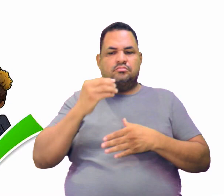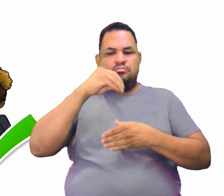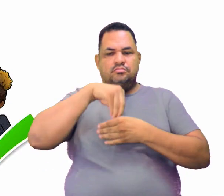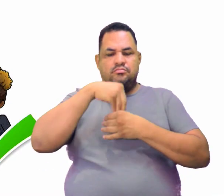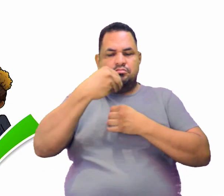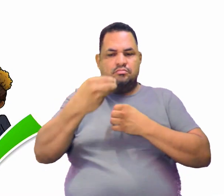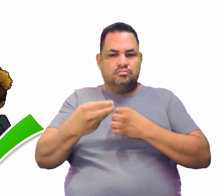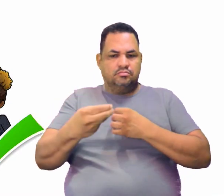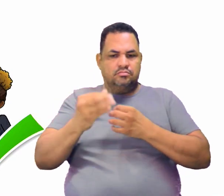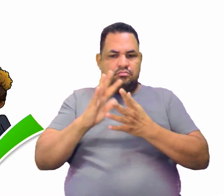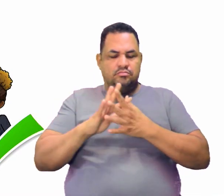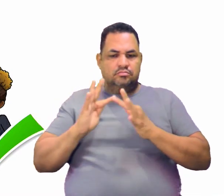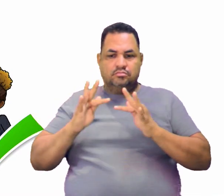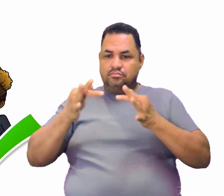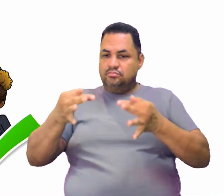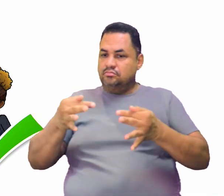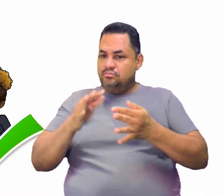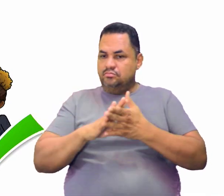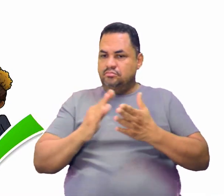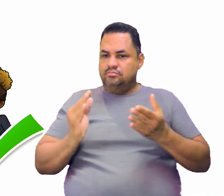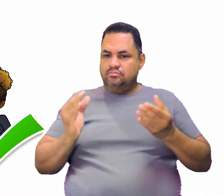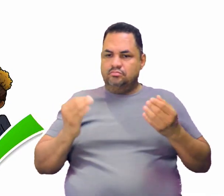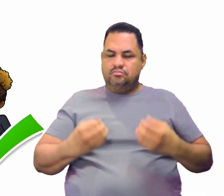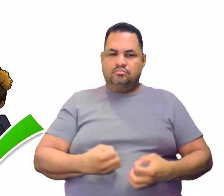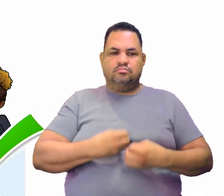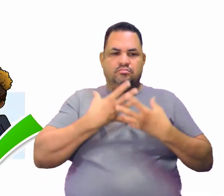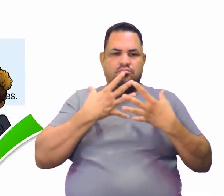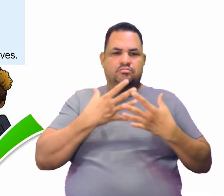estão no final do poema.